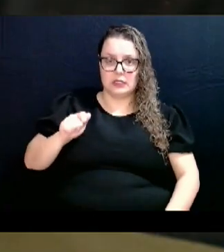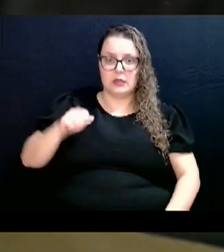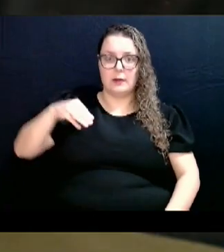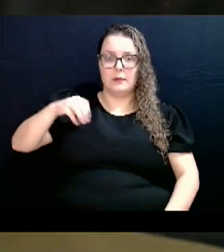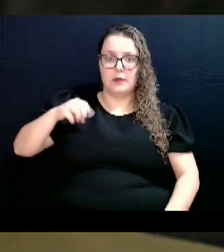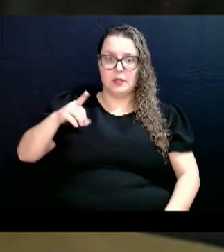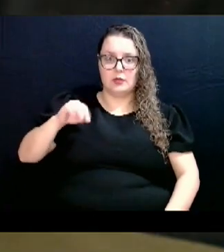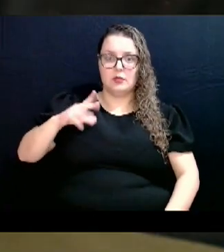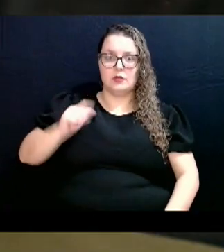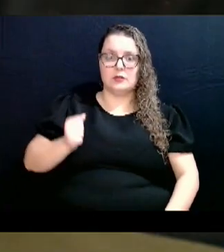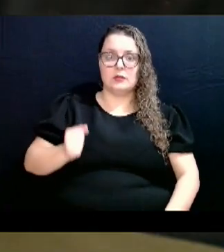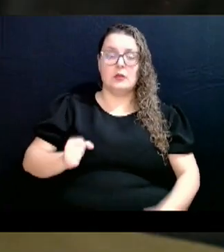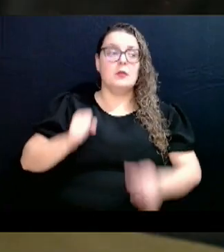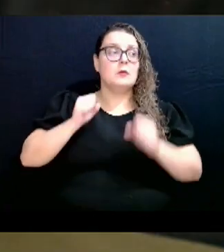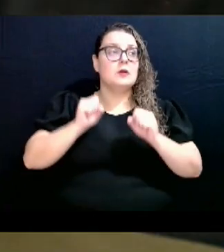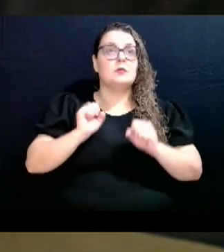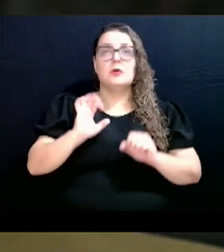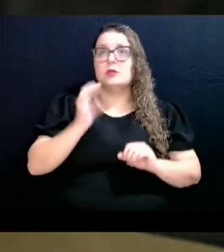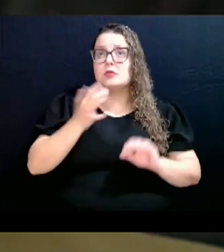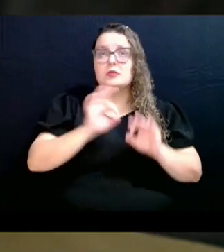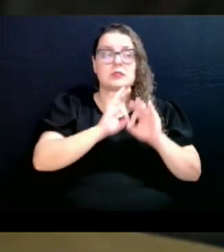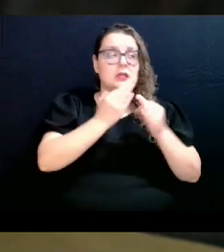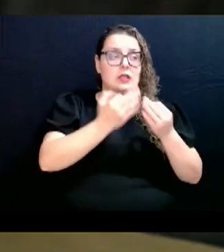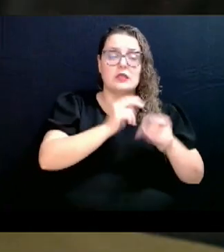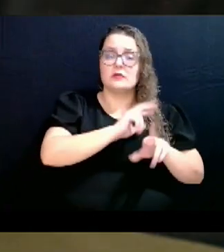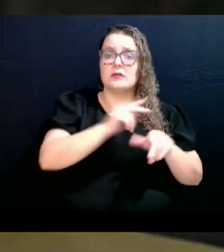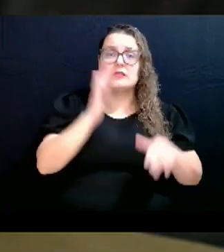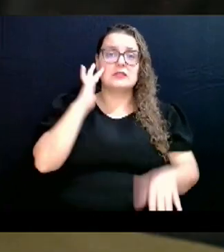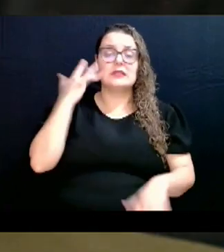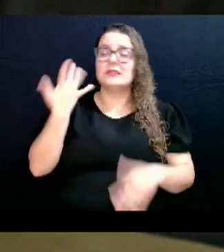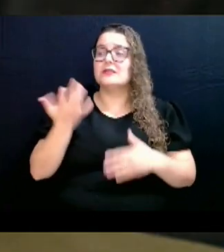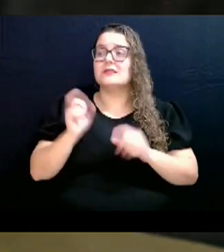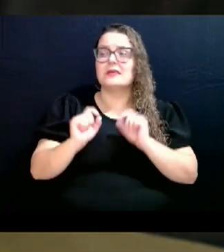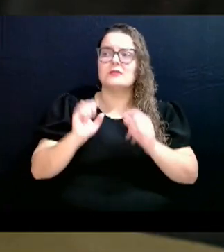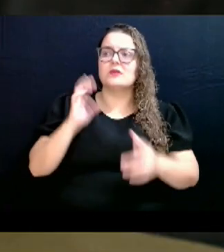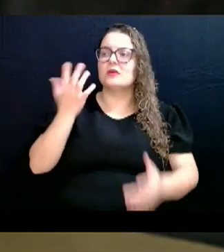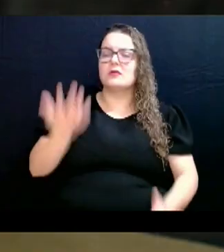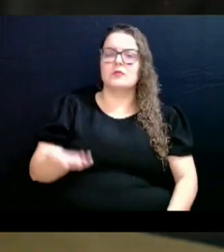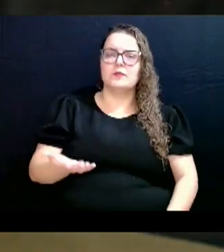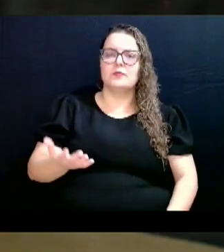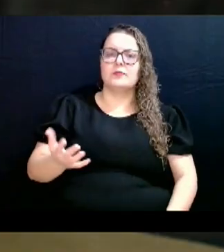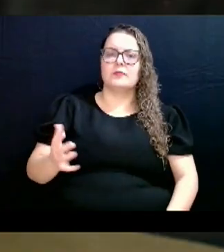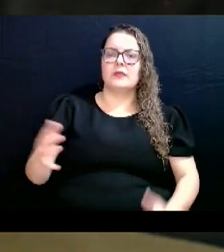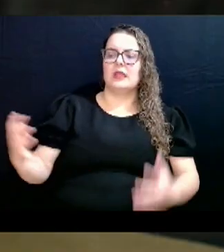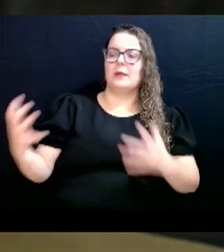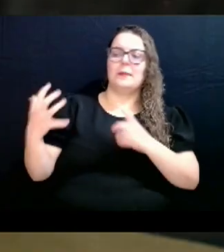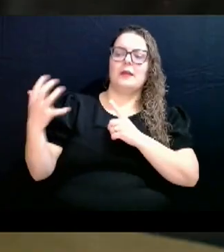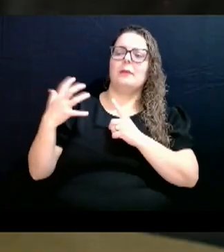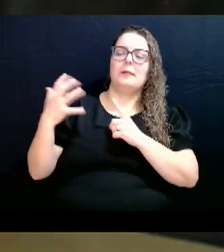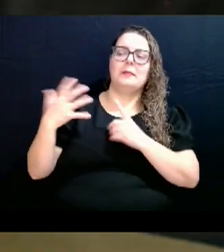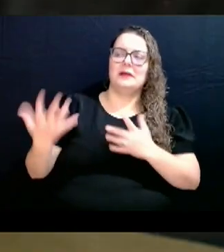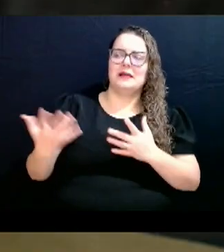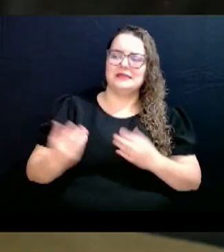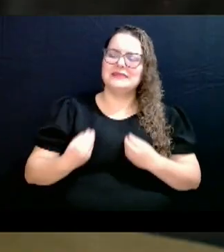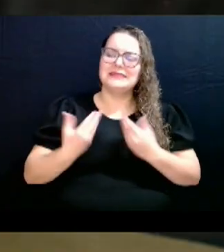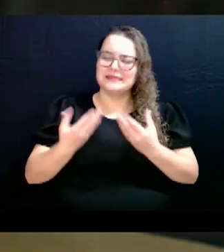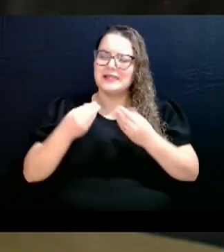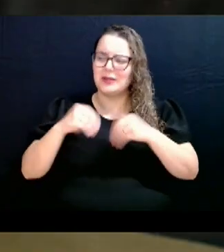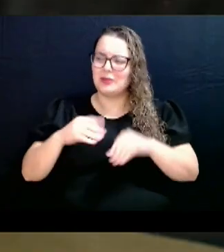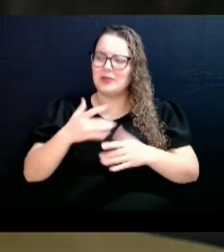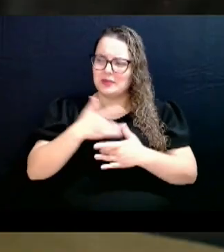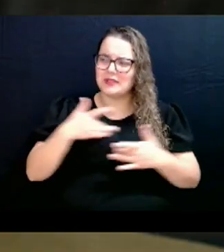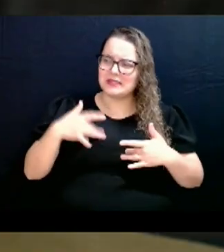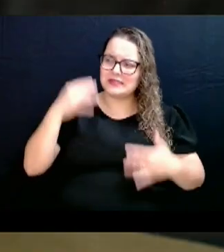gente nem tem ideia de que aconteça. Essa exposição, ela também traz um dano para a saúde mental, para